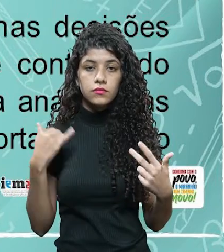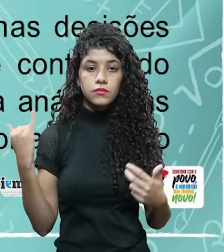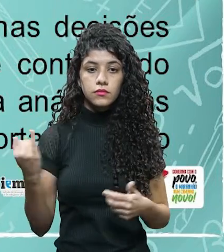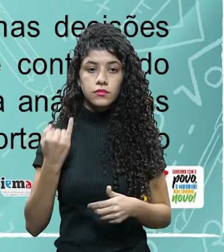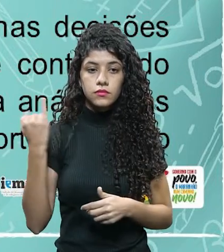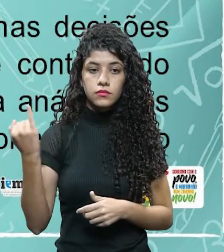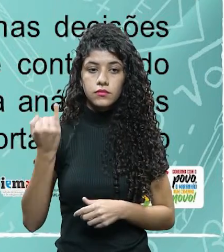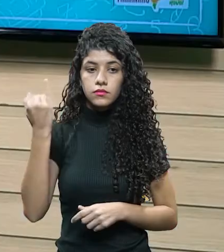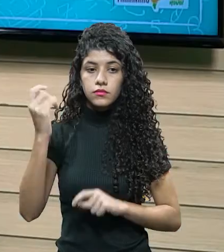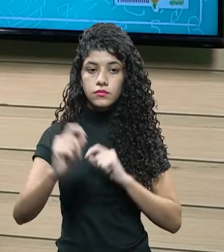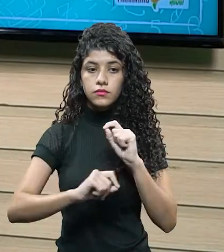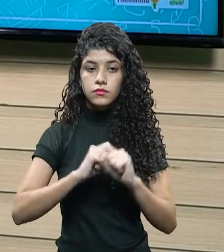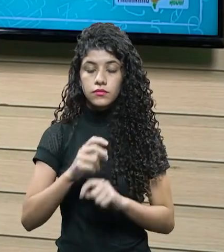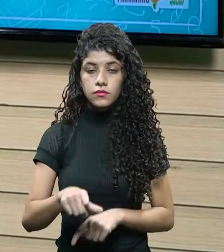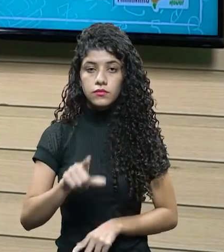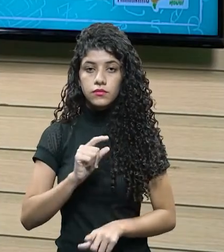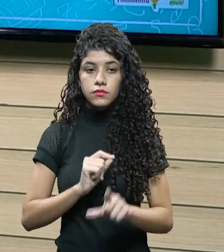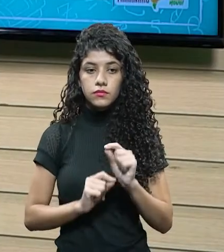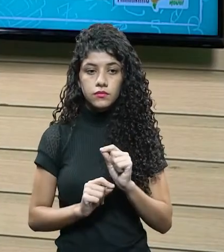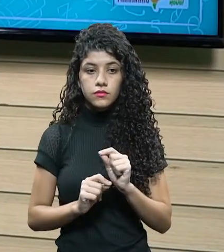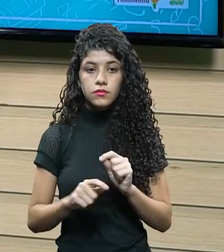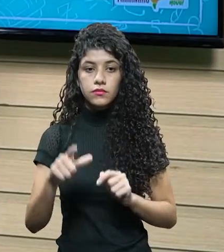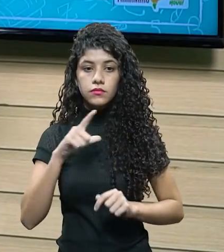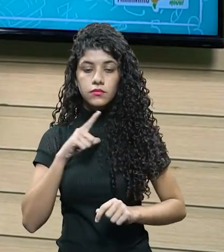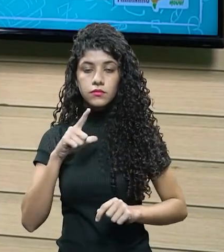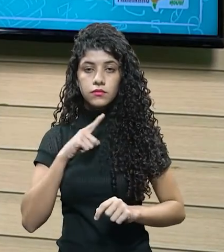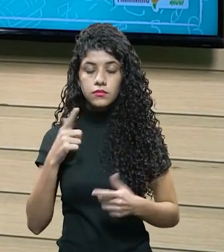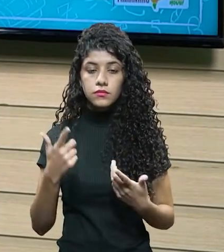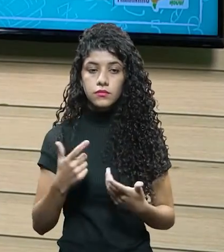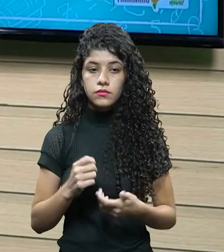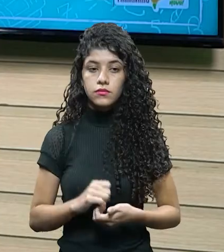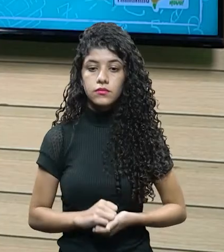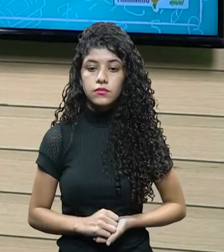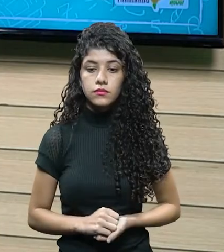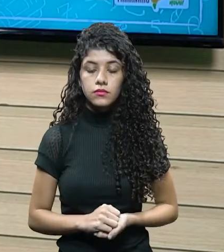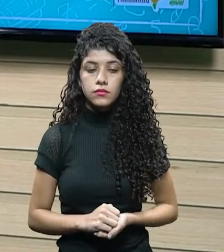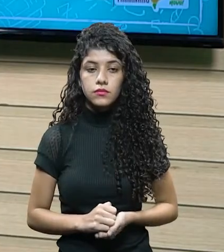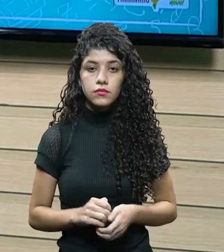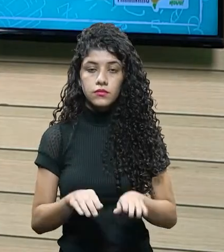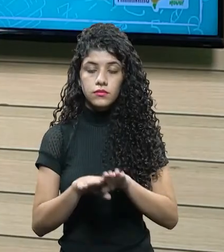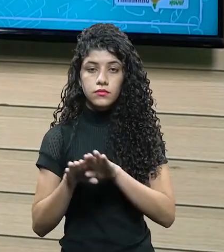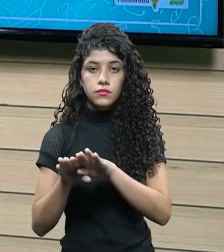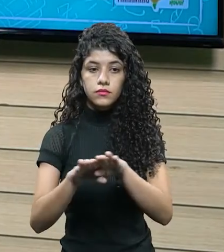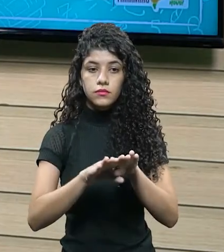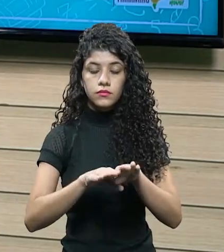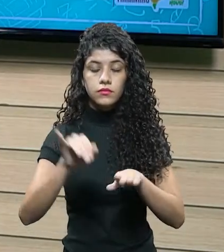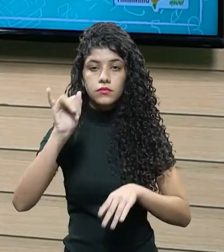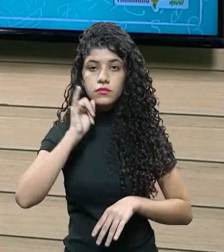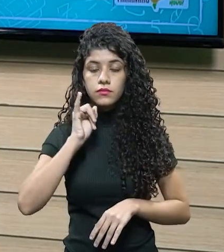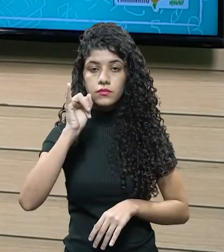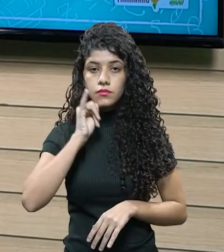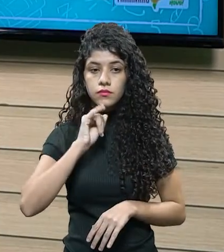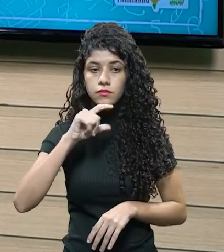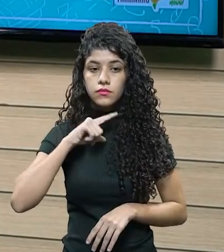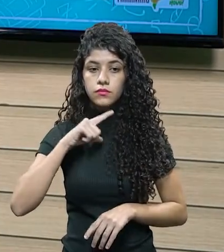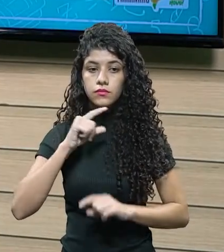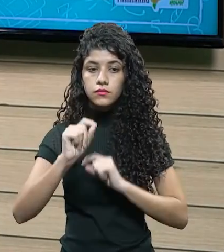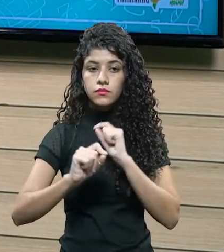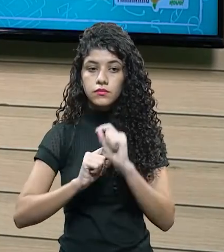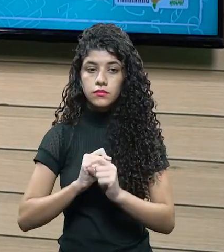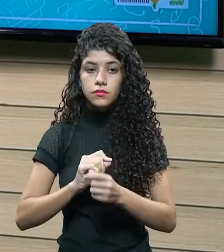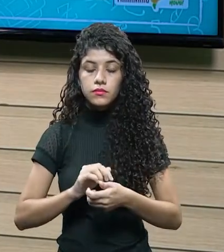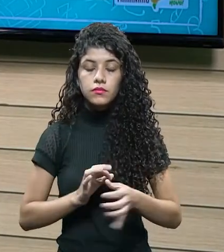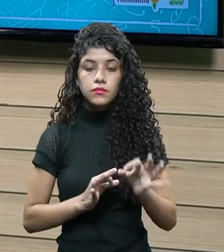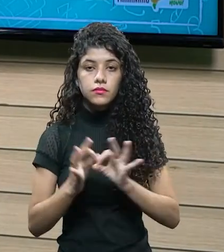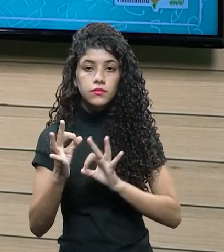pontos importantes para a tomada de decisão que se vê através do ponto de equilíbrio. Então, por exemplo,